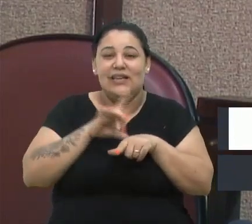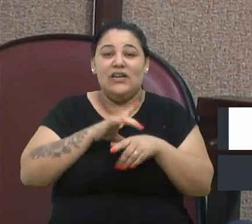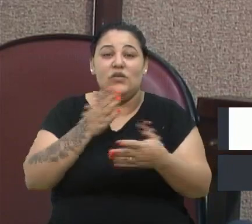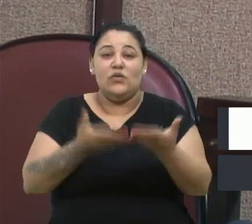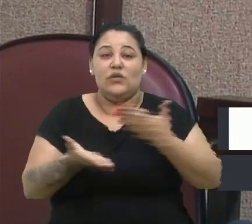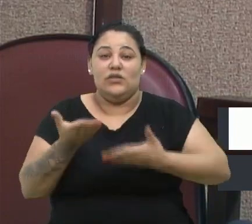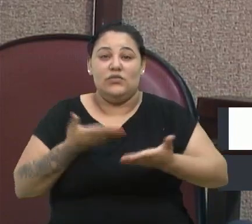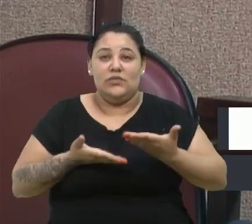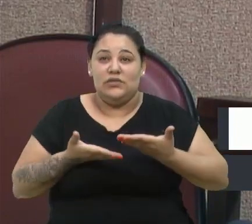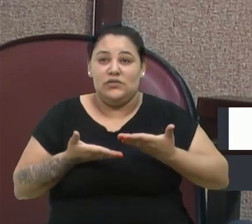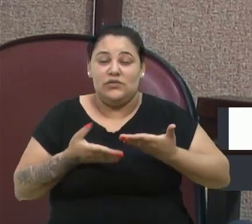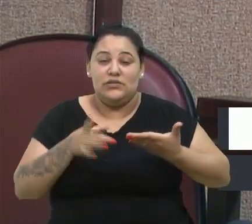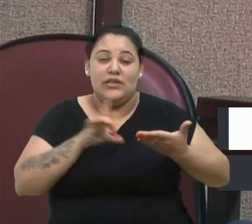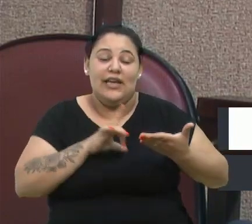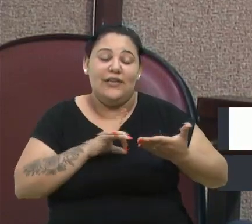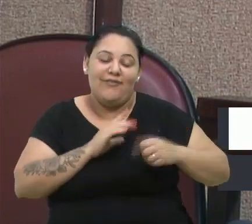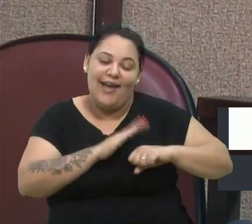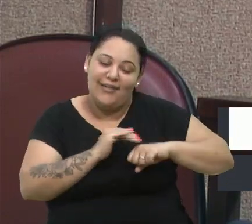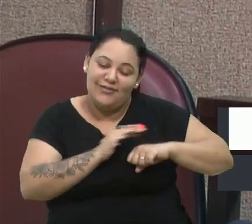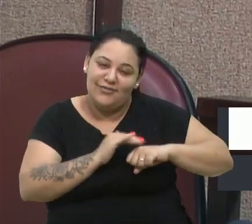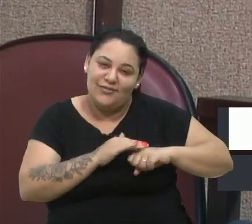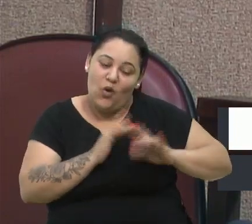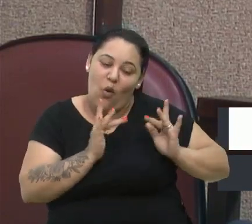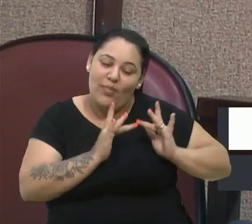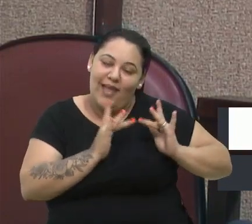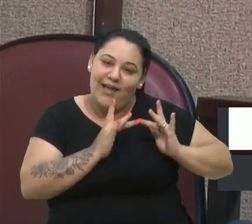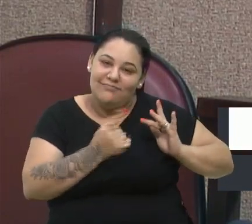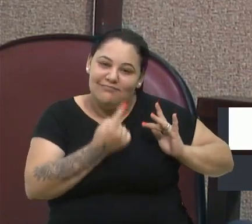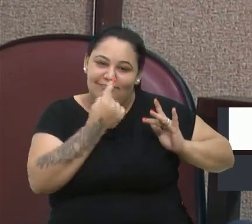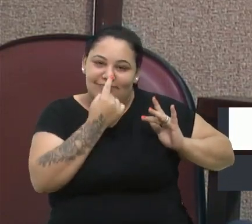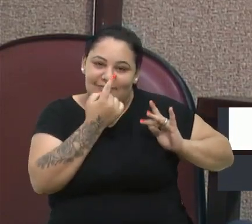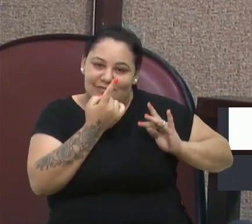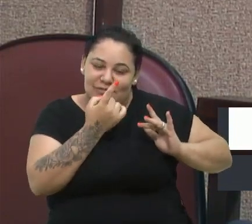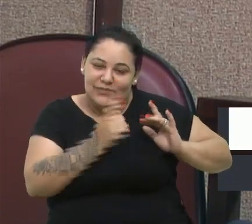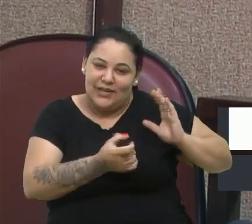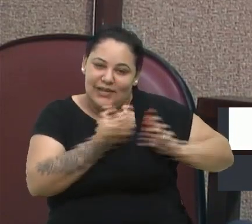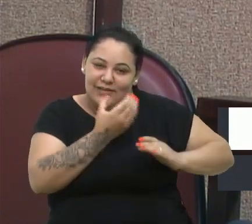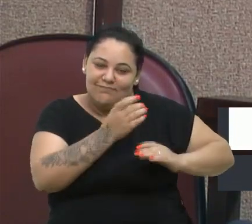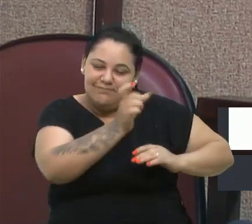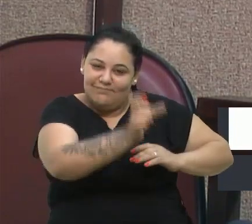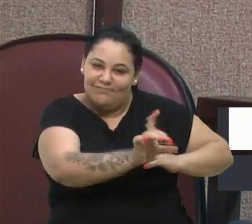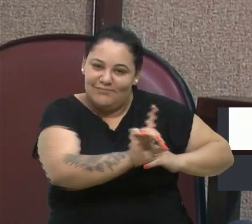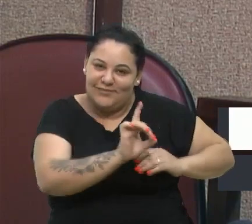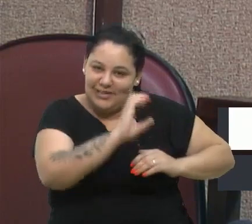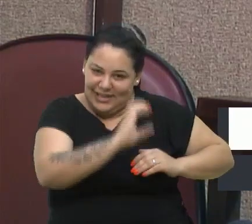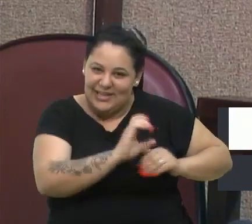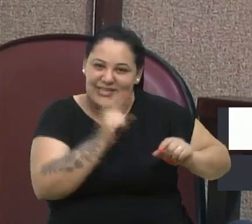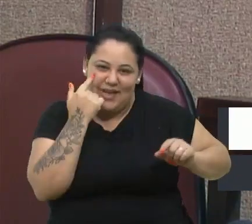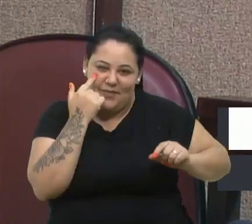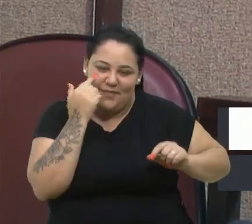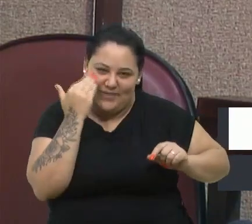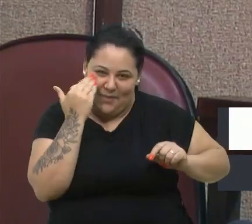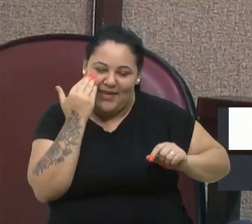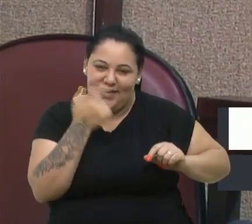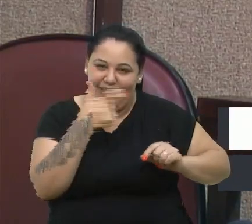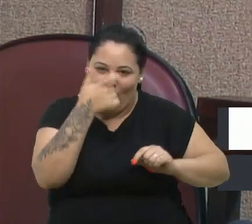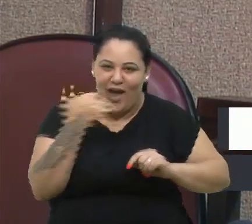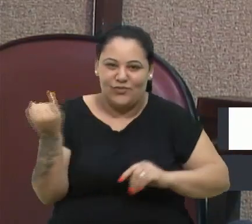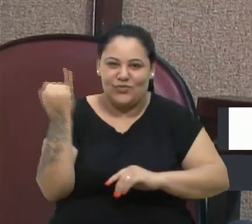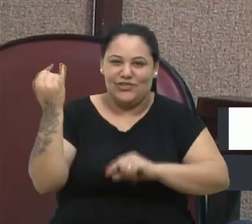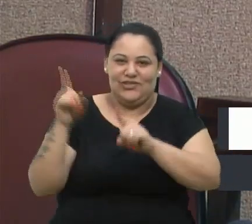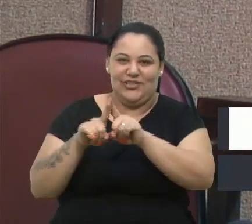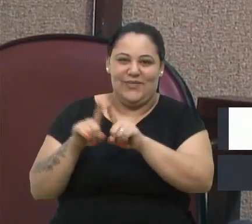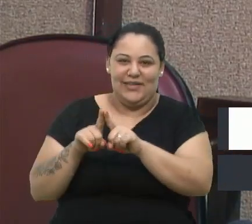existe o acolhimento, existe toda uma estrutura que eu acho muito importante, quero destacar e reforçar